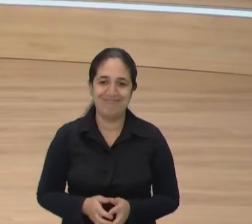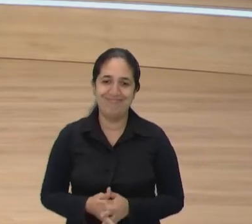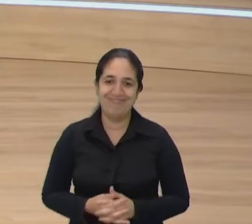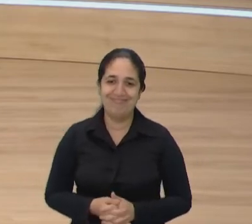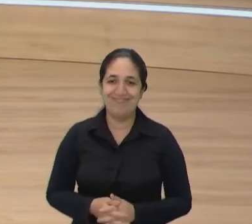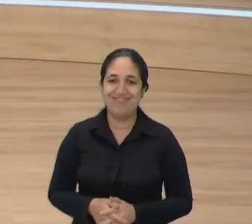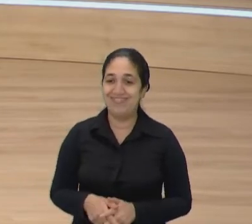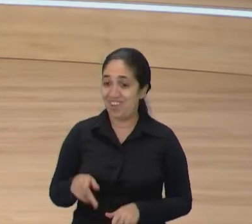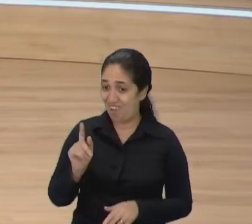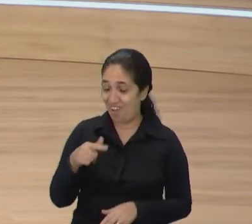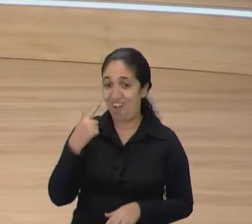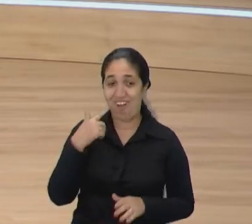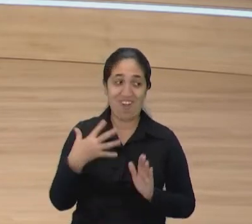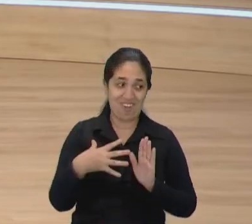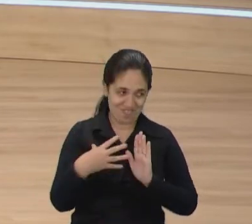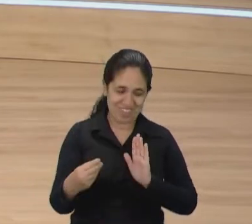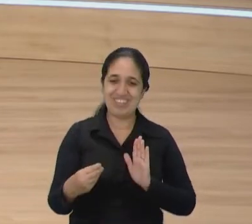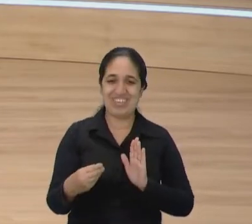Faça aí com a gente, hein?